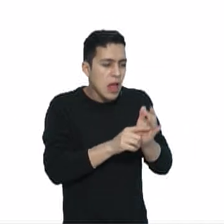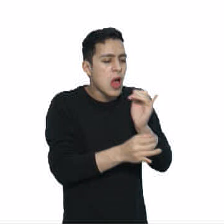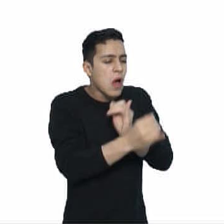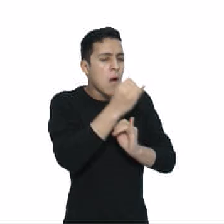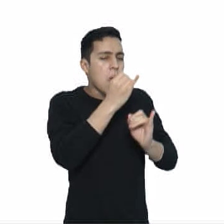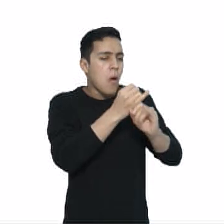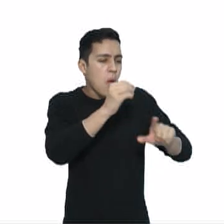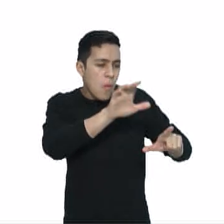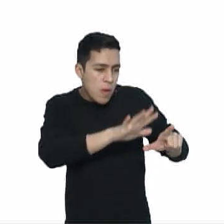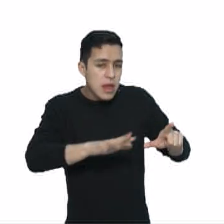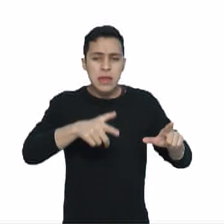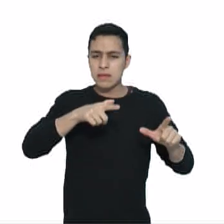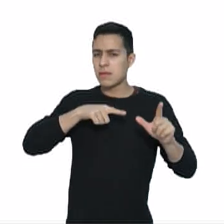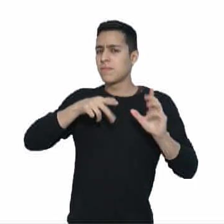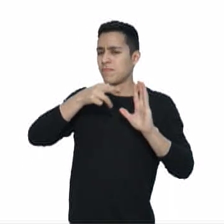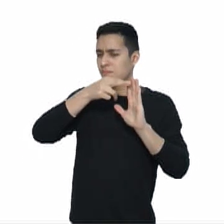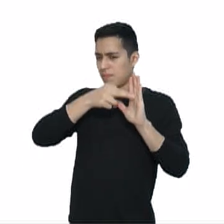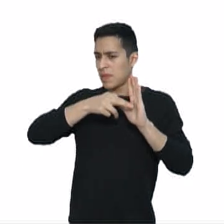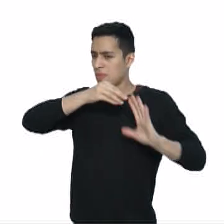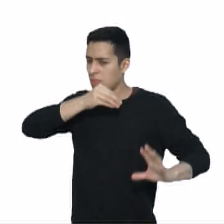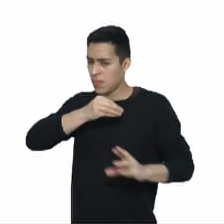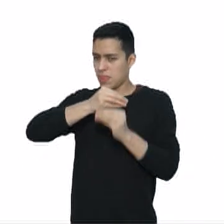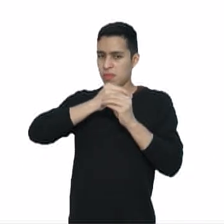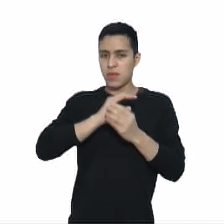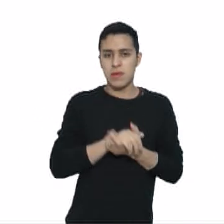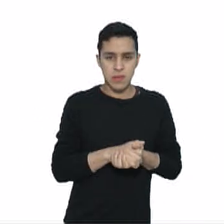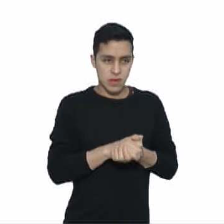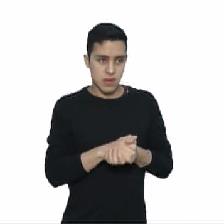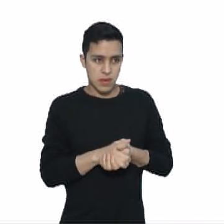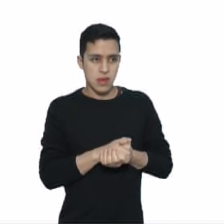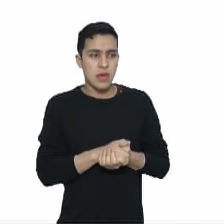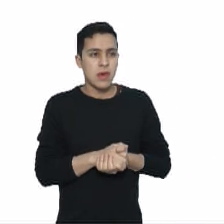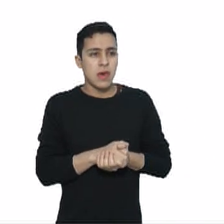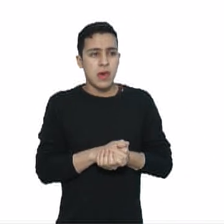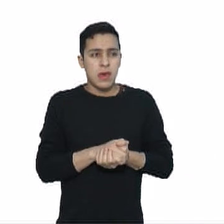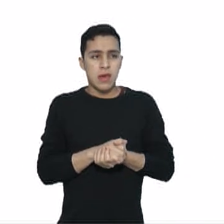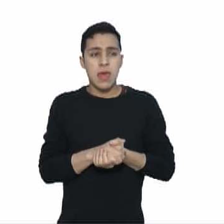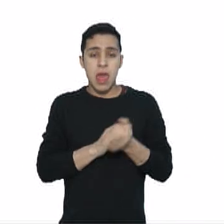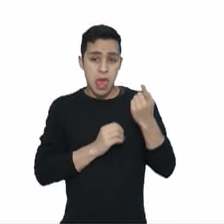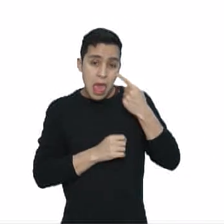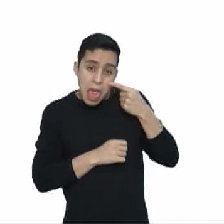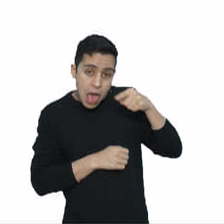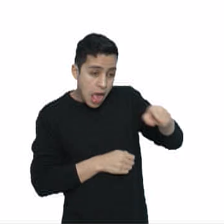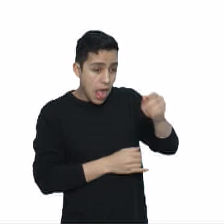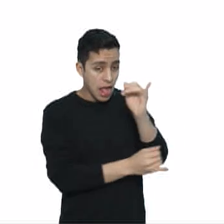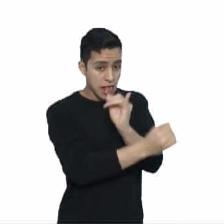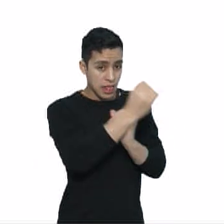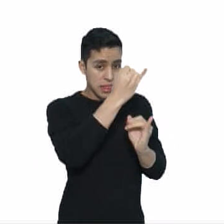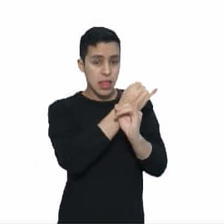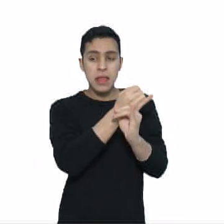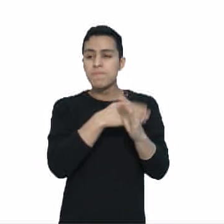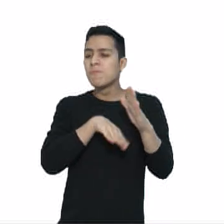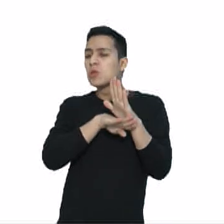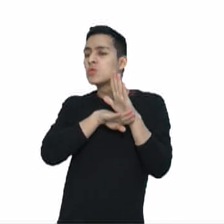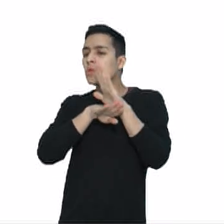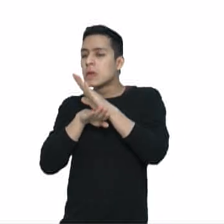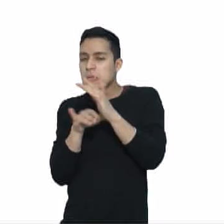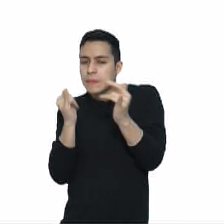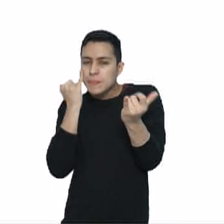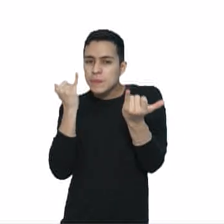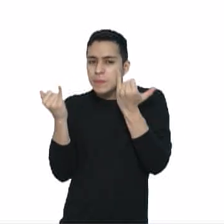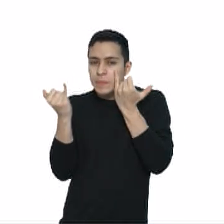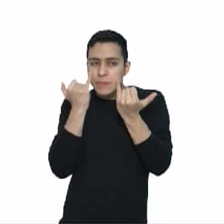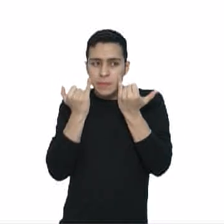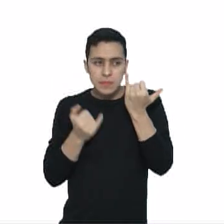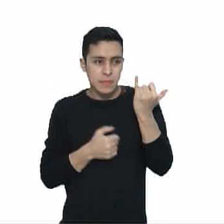algumas considerações. Letra A. A linha A. A internet é um suporte de informação. A